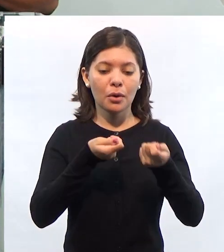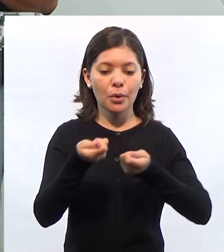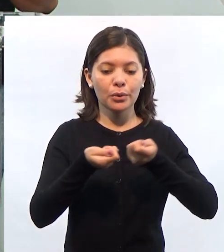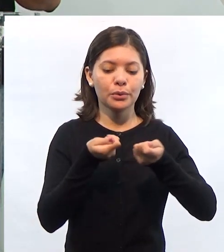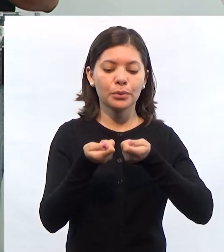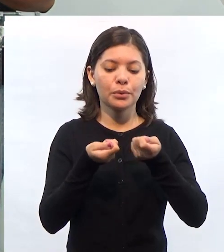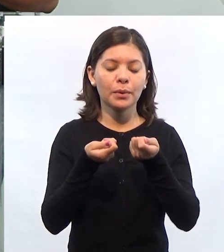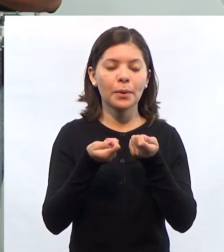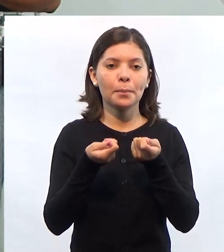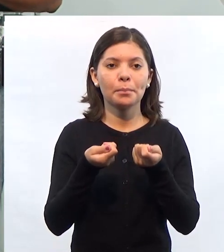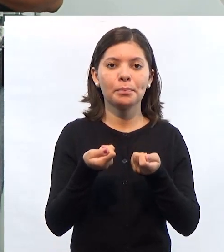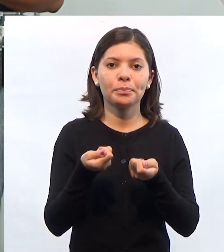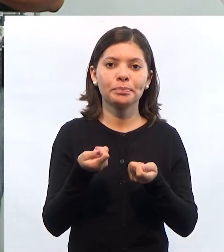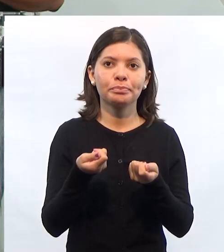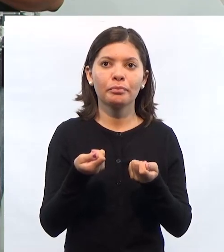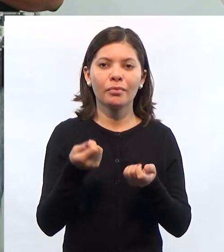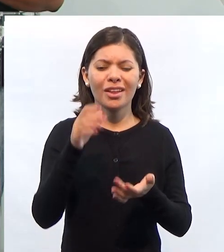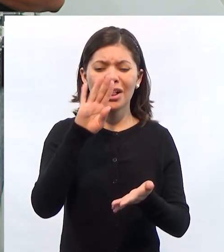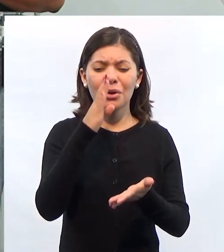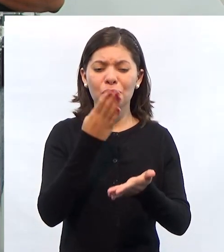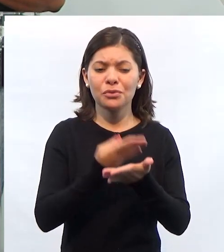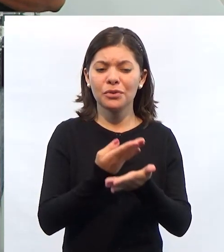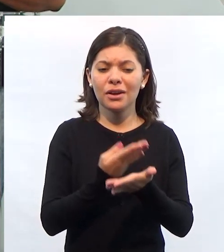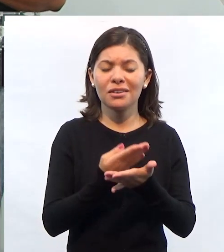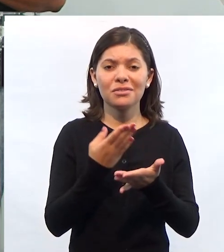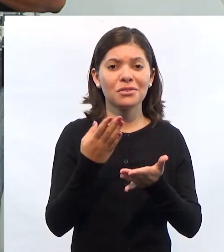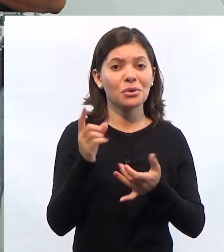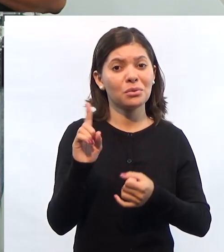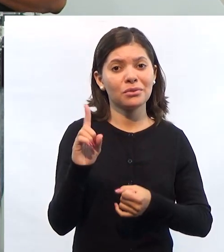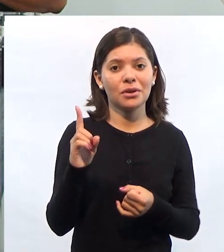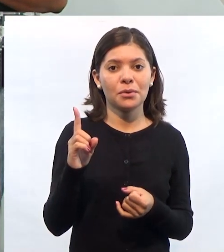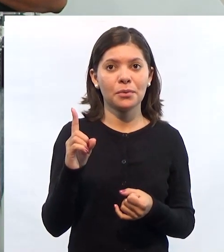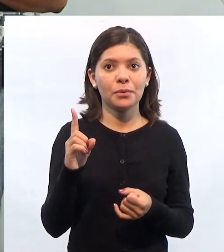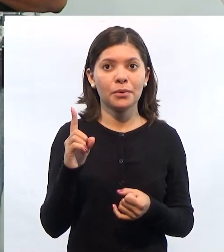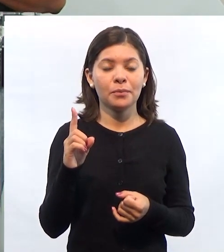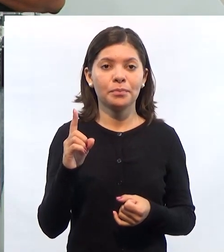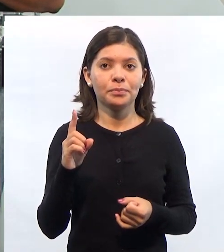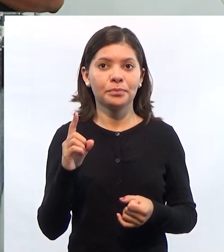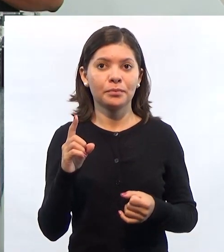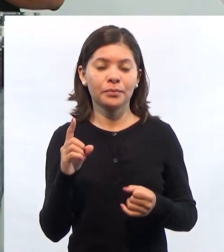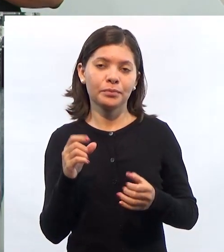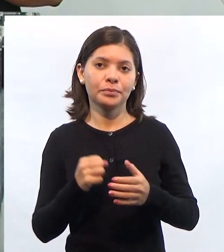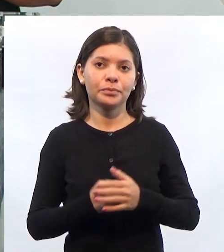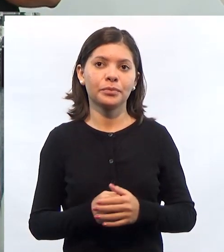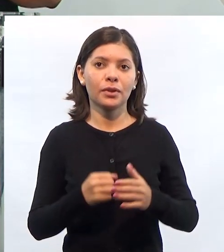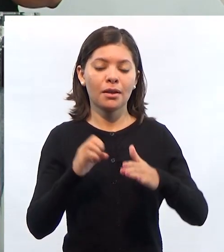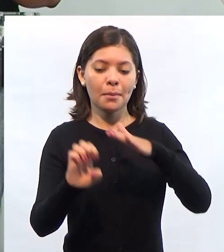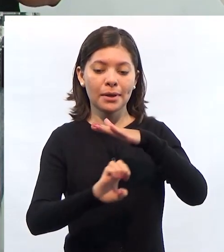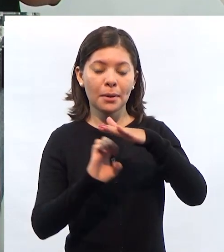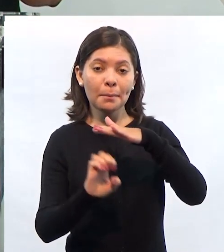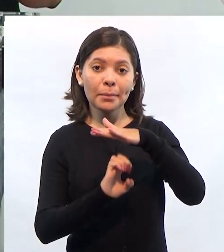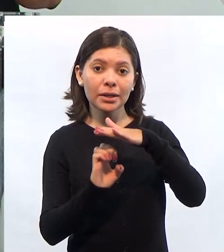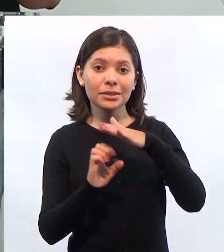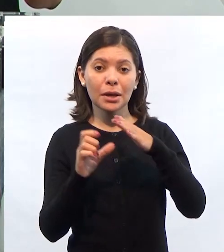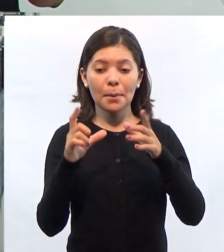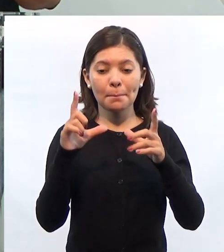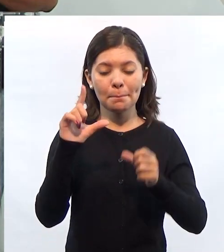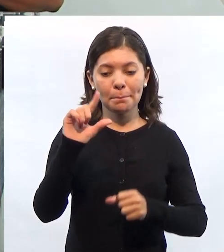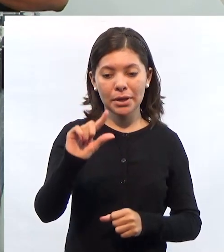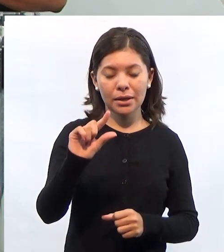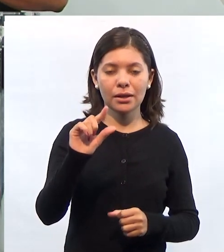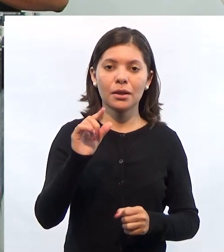controle não é confiável é muito utilizado em Pequenas Empresas por exemplo a padaria ela